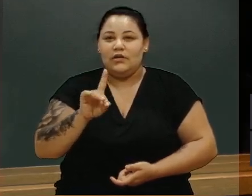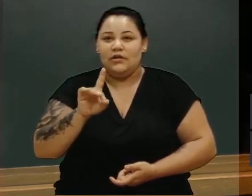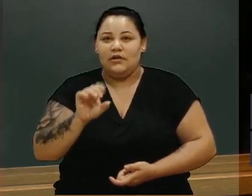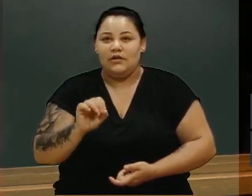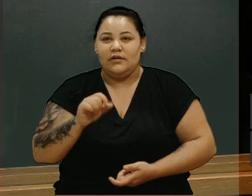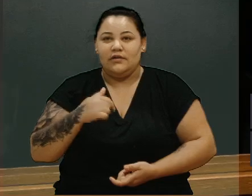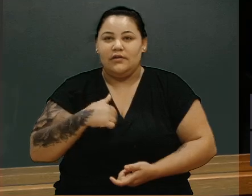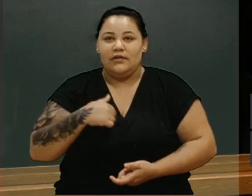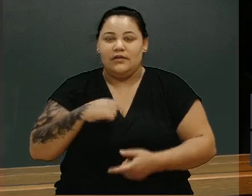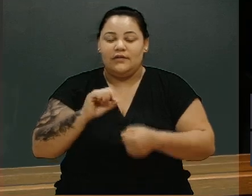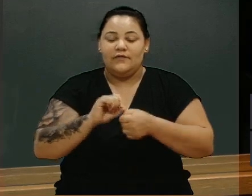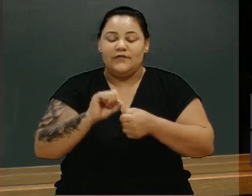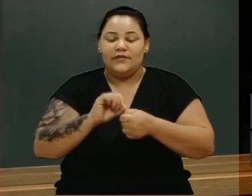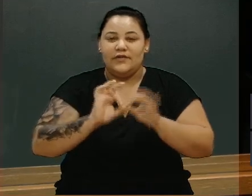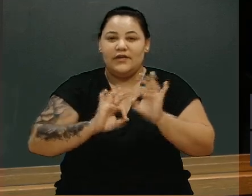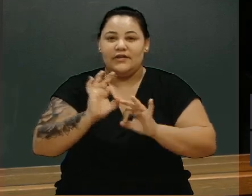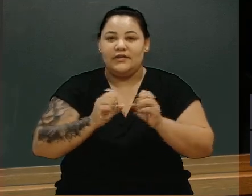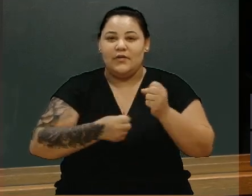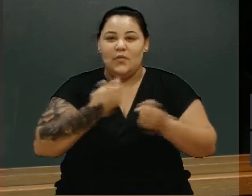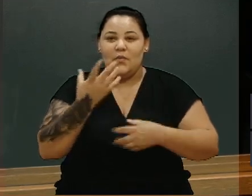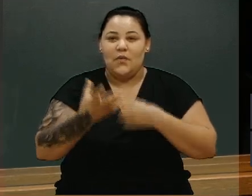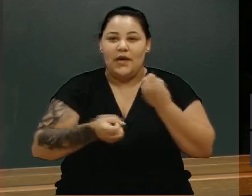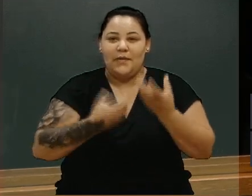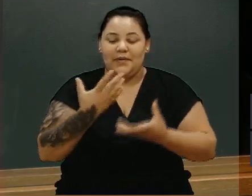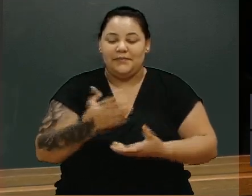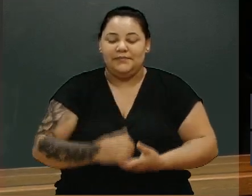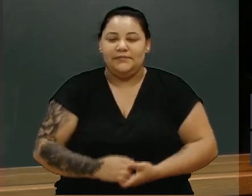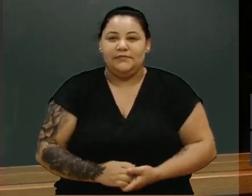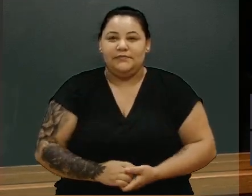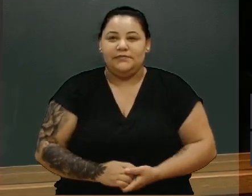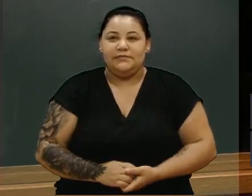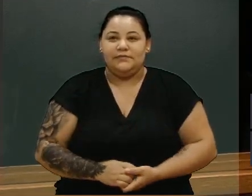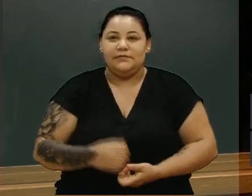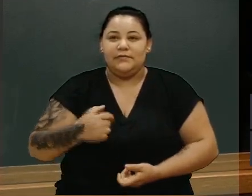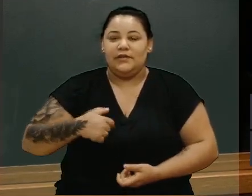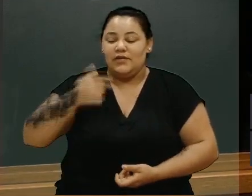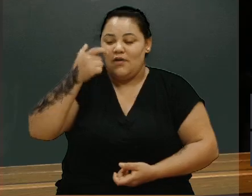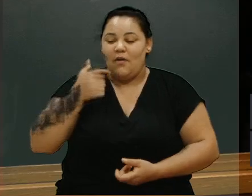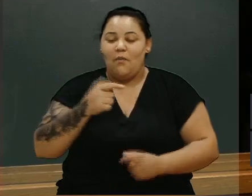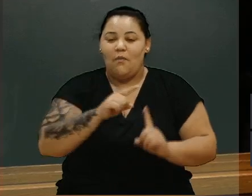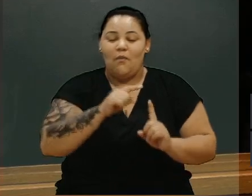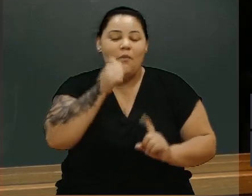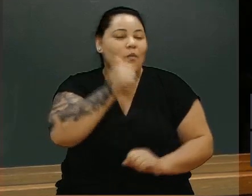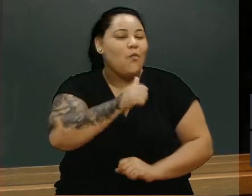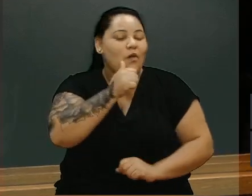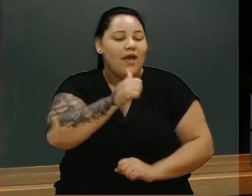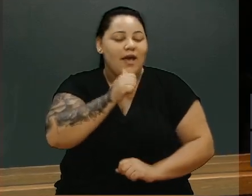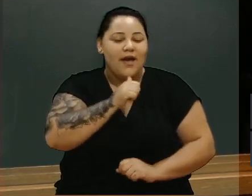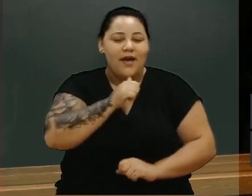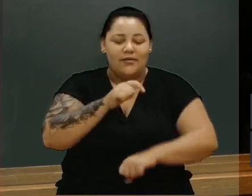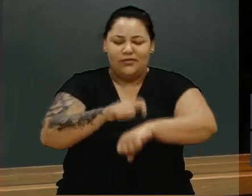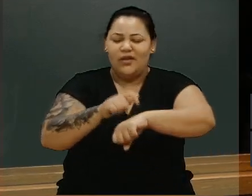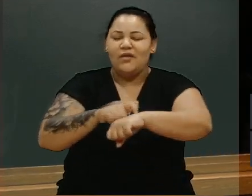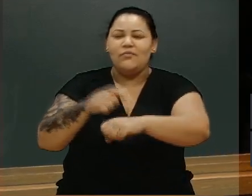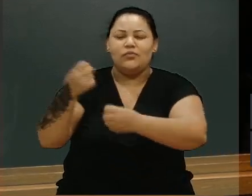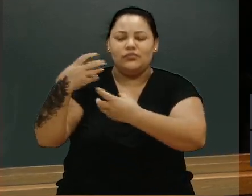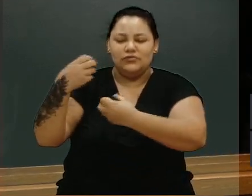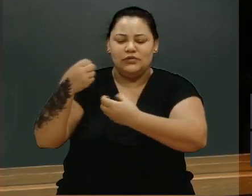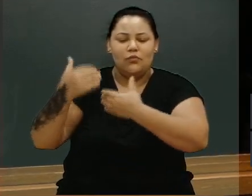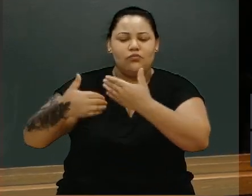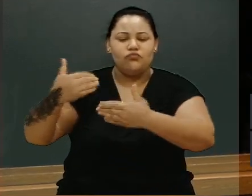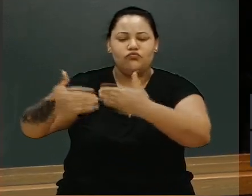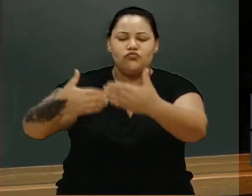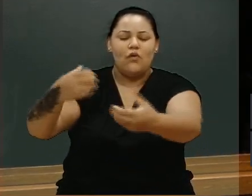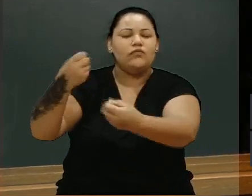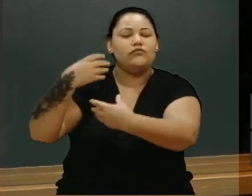que eu acho que reflete bastante o que a gente acredita sobre sociedade. Eu sou aquela mulher a quem o tempo muito ensinou. Ensinou a amar a vida, não desistir